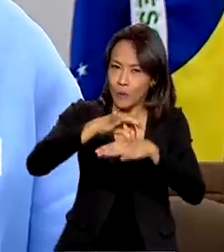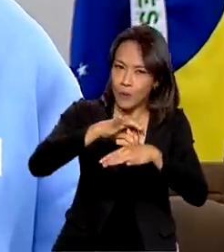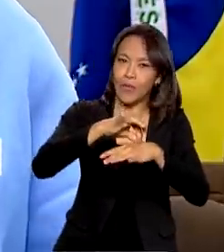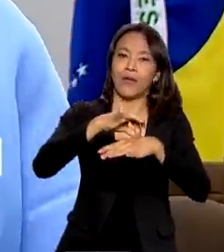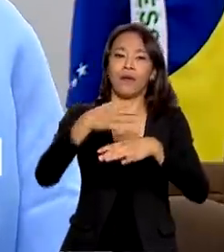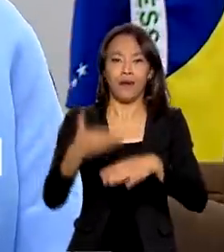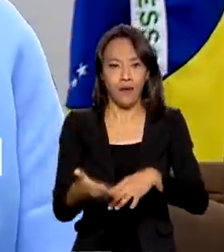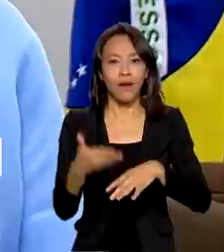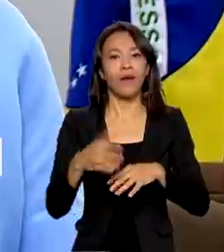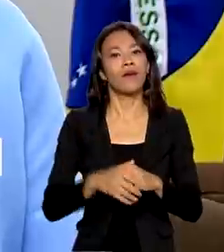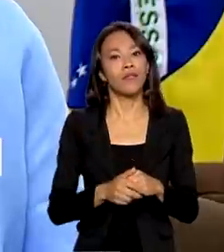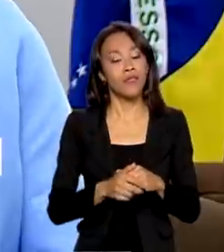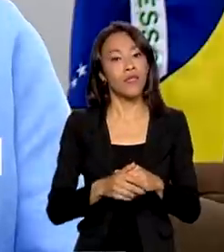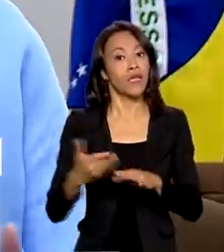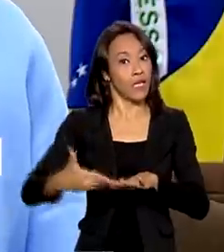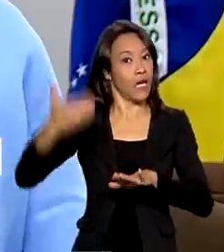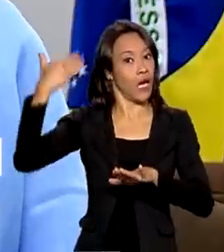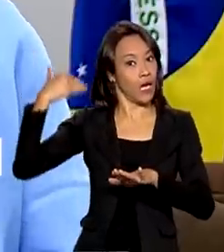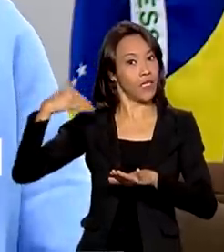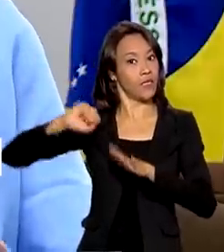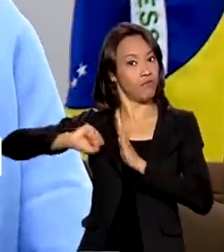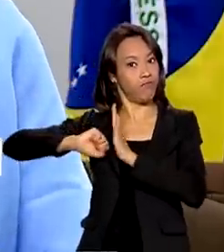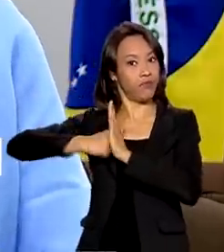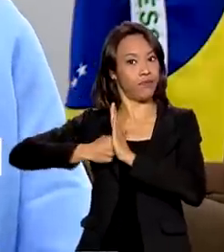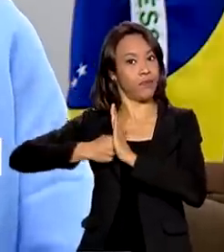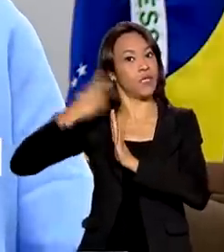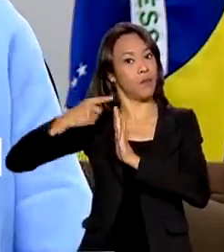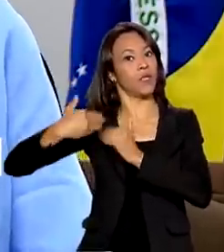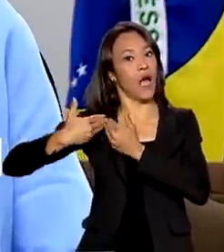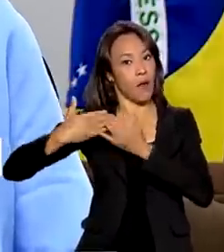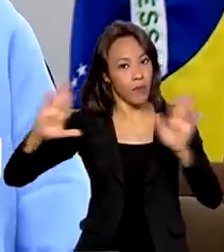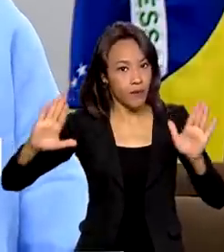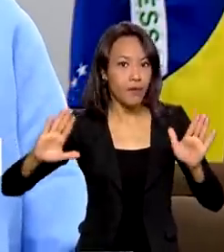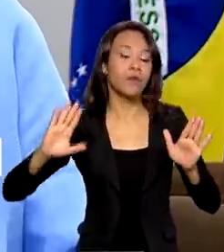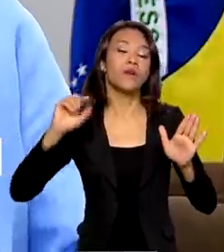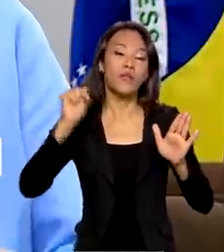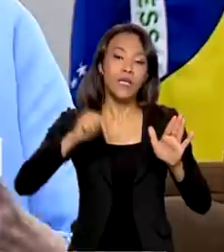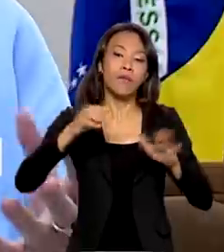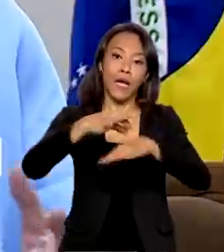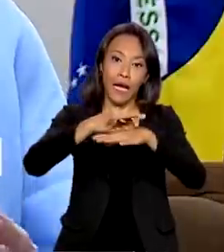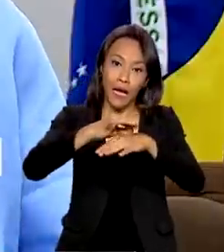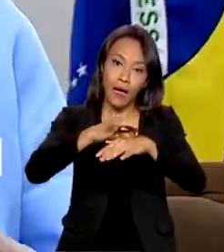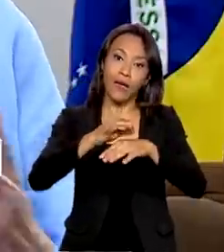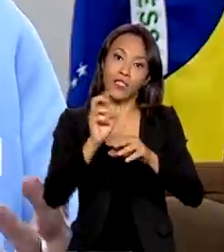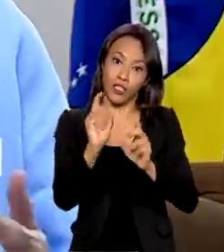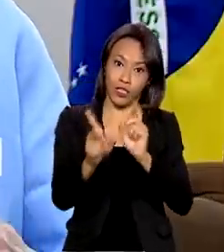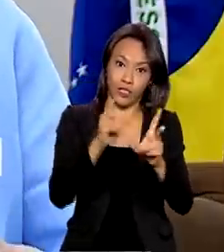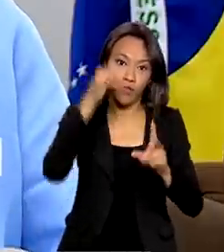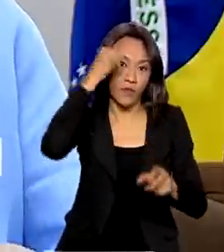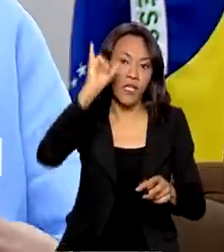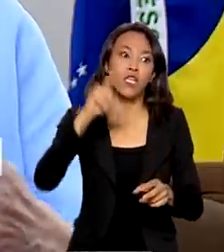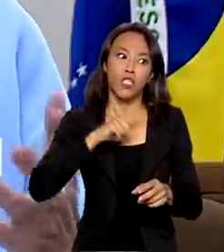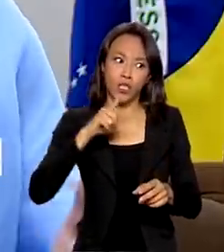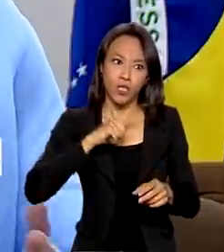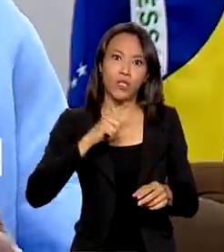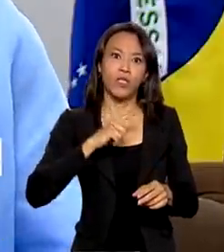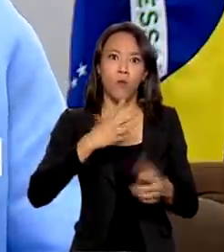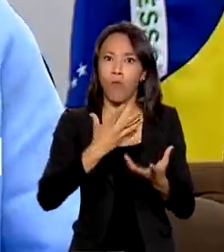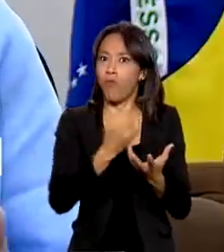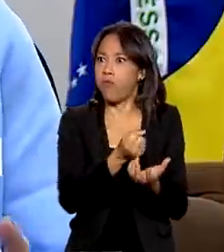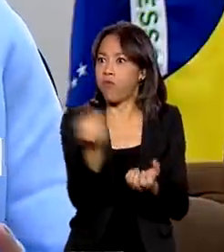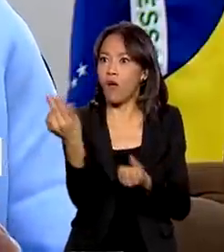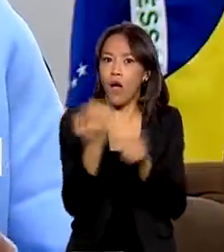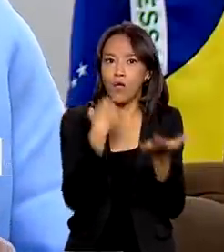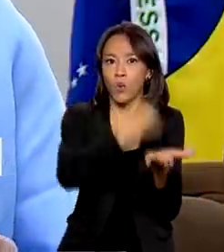e no caso aí da suspensão que foi retirada é para carne bovina nós temos aí muita gente Muitos